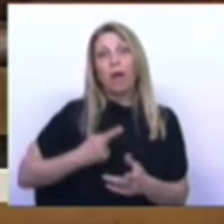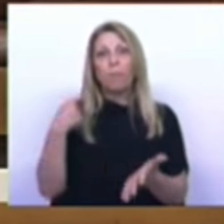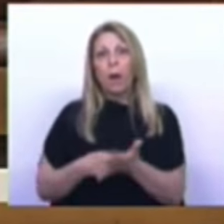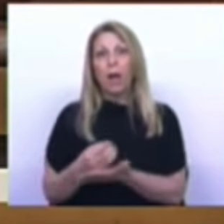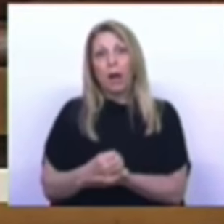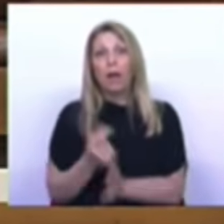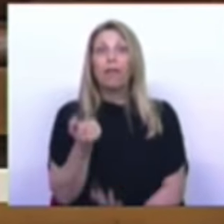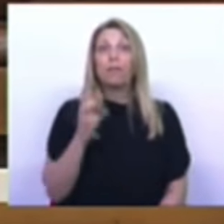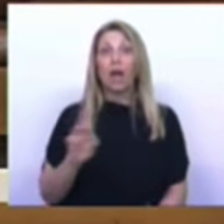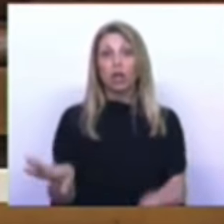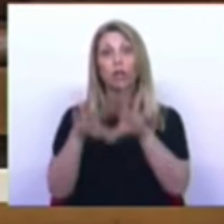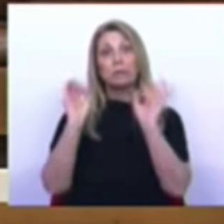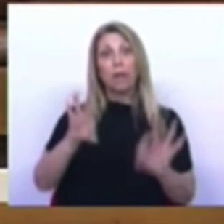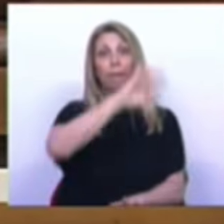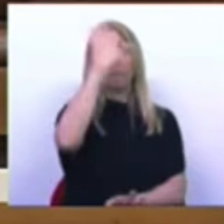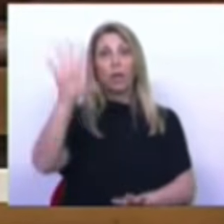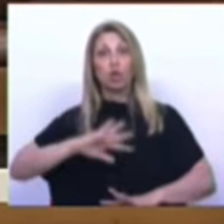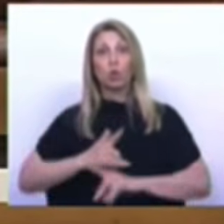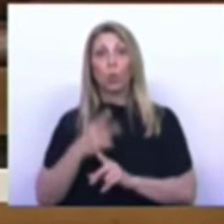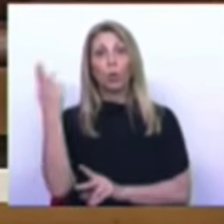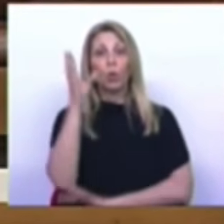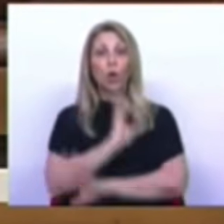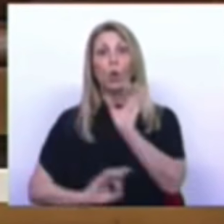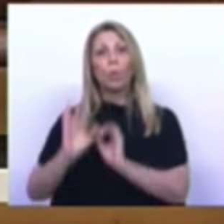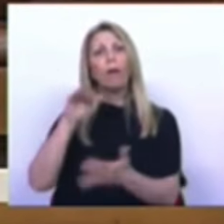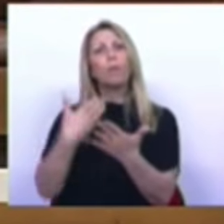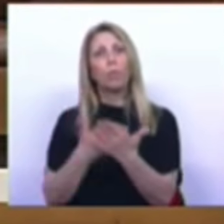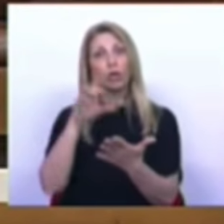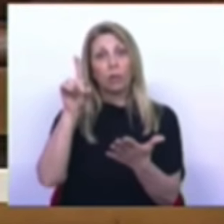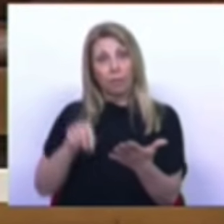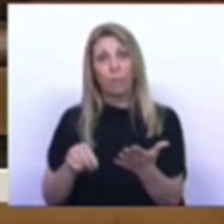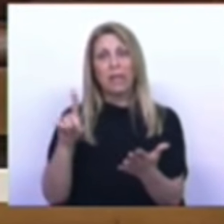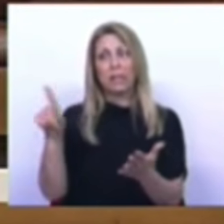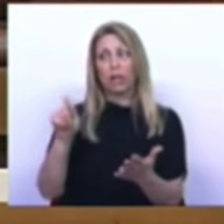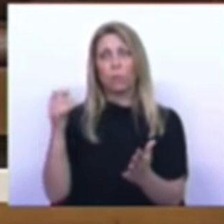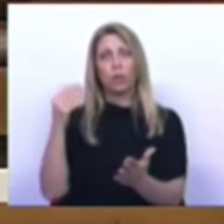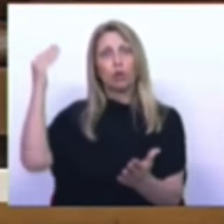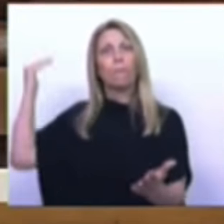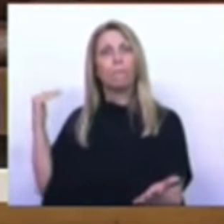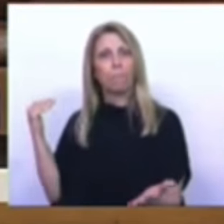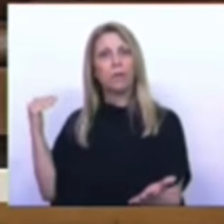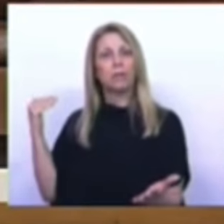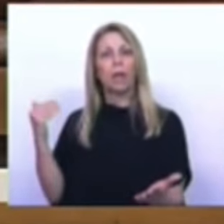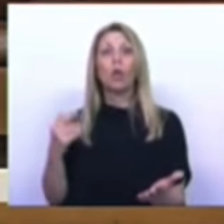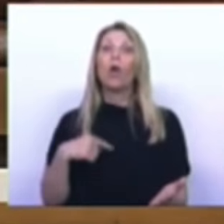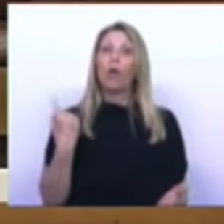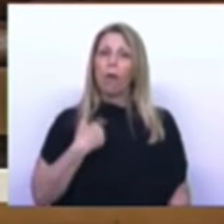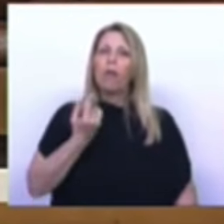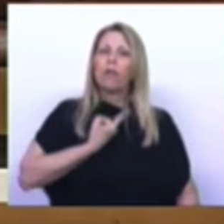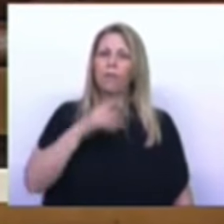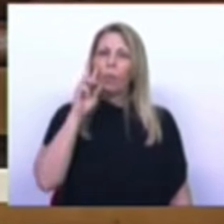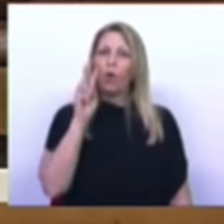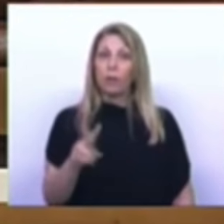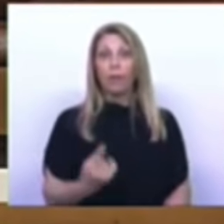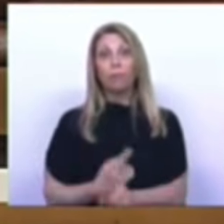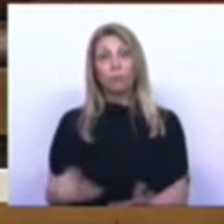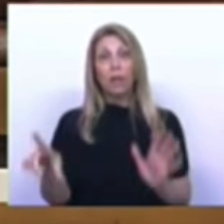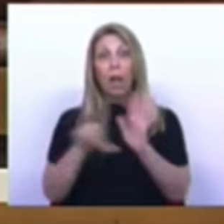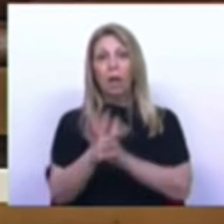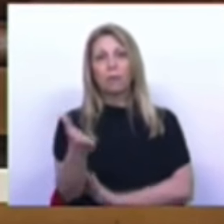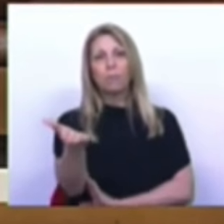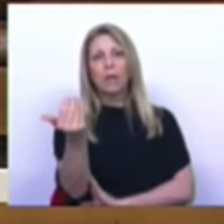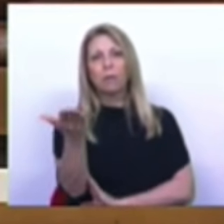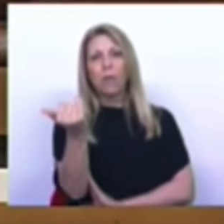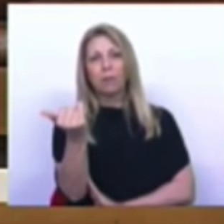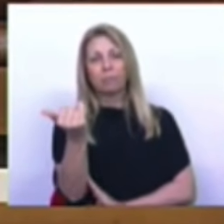aliás outros Estados da União Europeia também propuseram no semestre passado. Era algo para que devíamos olhar, porque esta lei ficou muito aquém do que o grupo